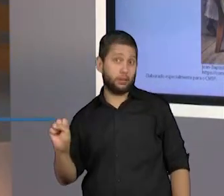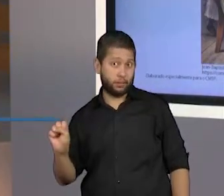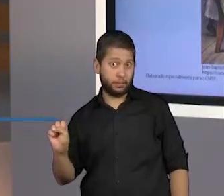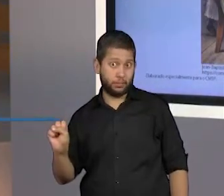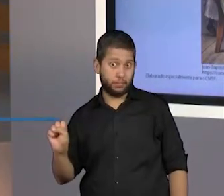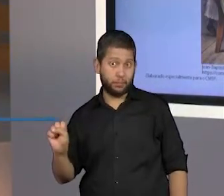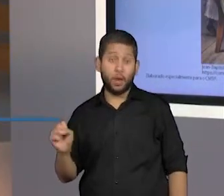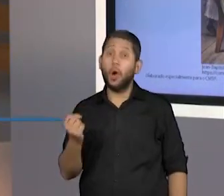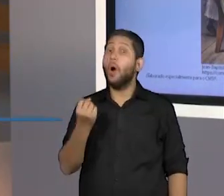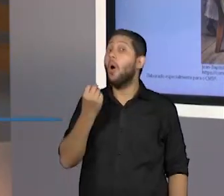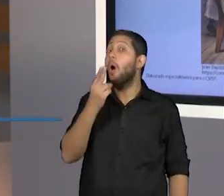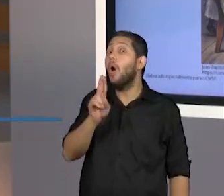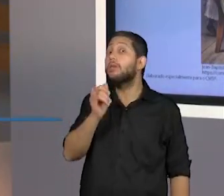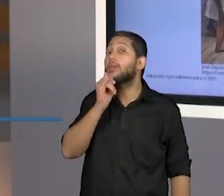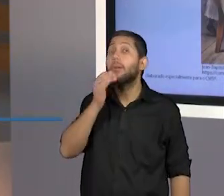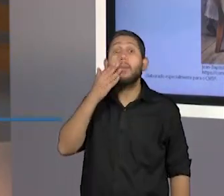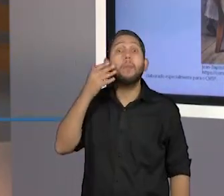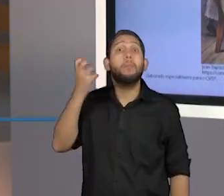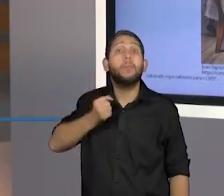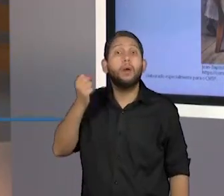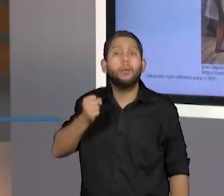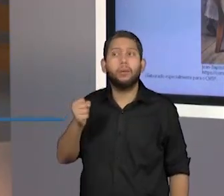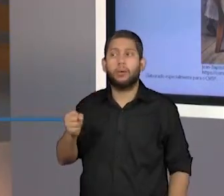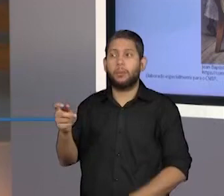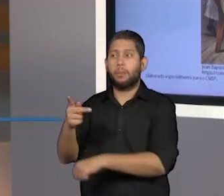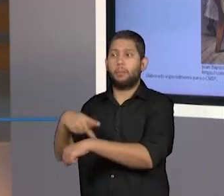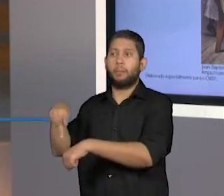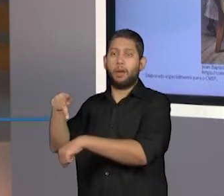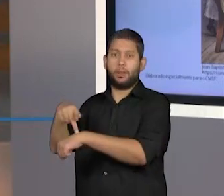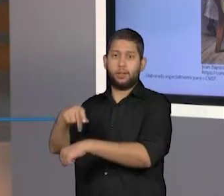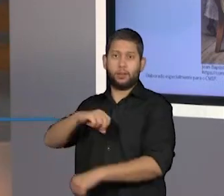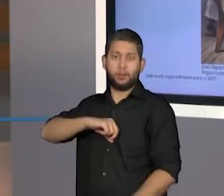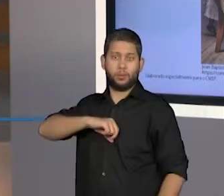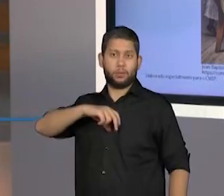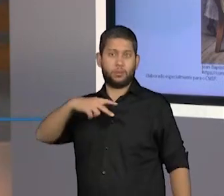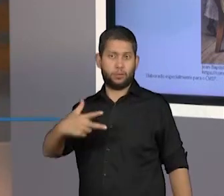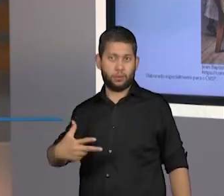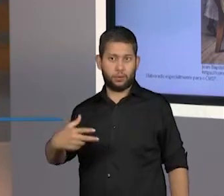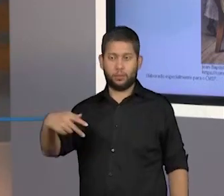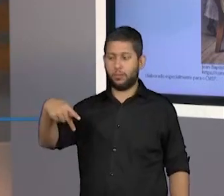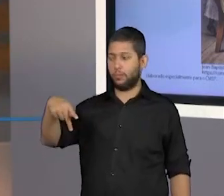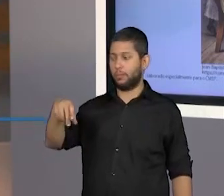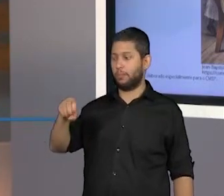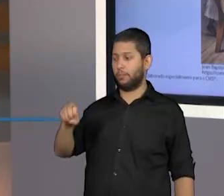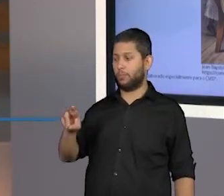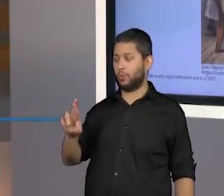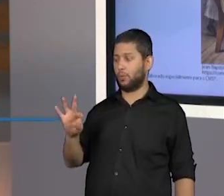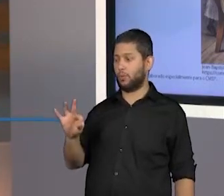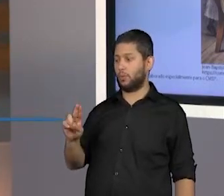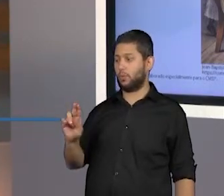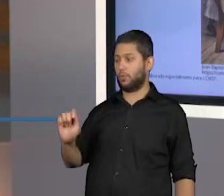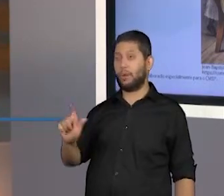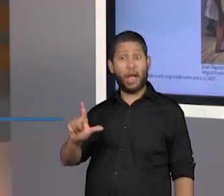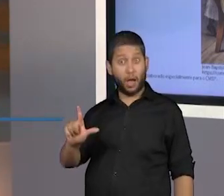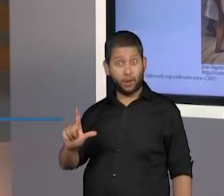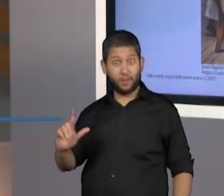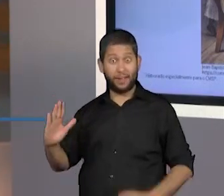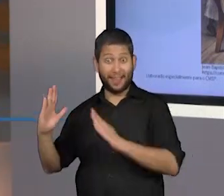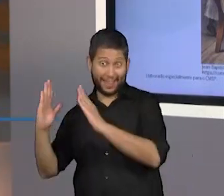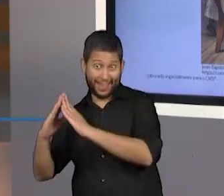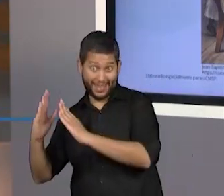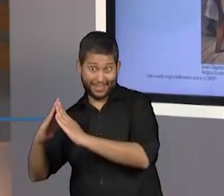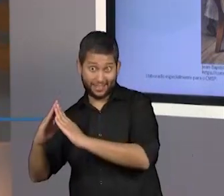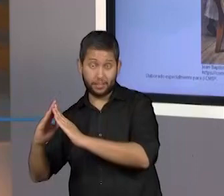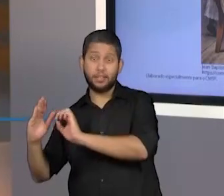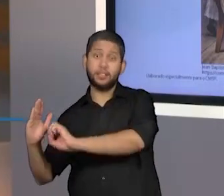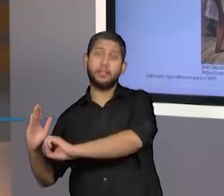consegue perceber aí na imagem esse movimento de migração. De migração, os imigrantes chegando. A gente percebe